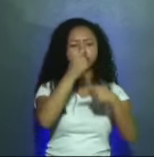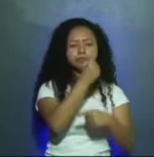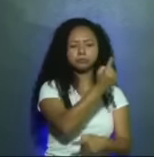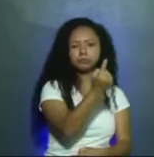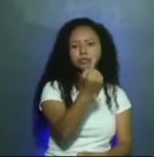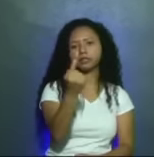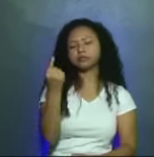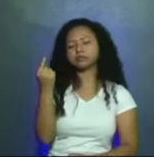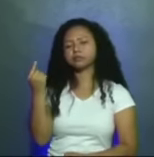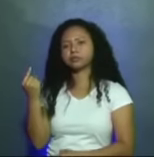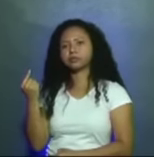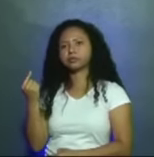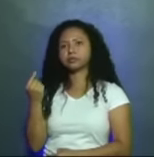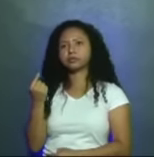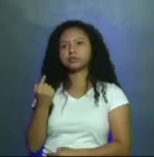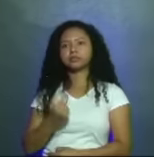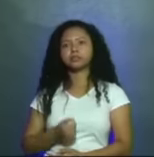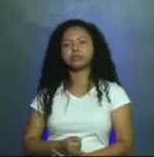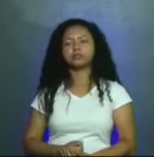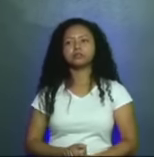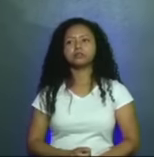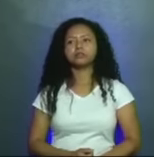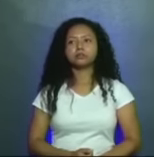outra coisa que há, outras áreas.